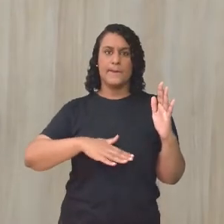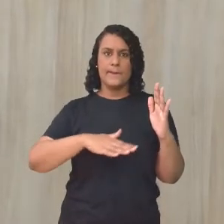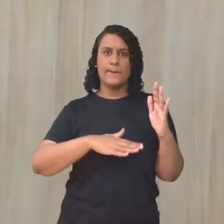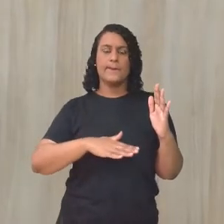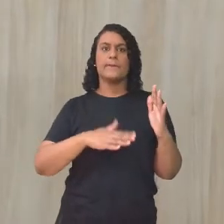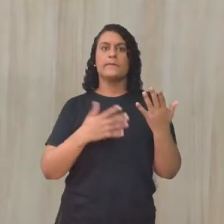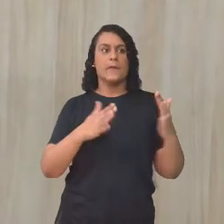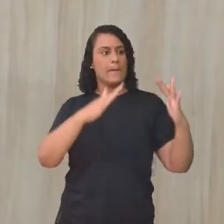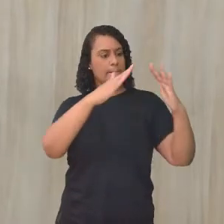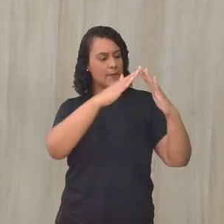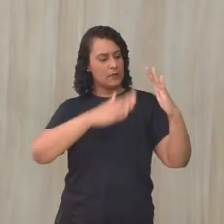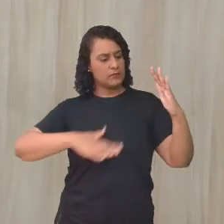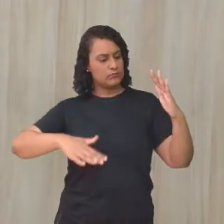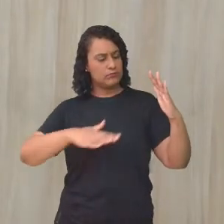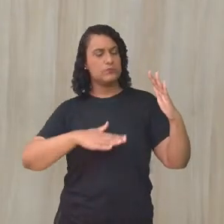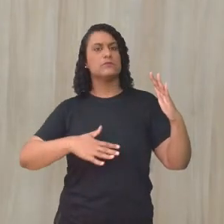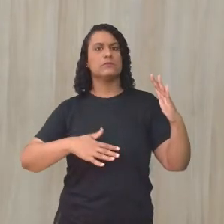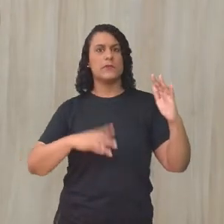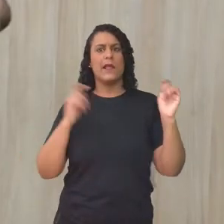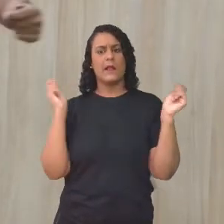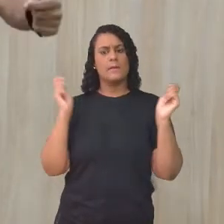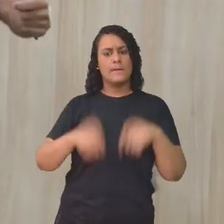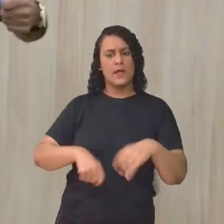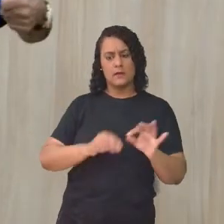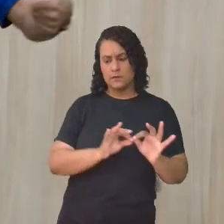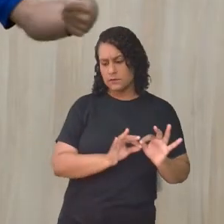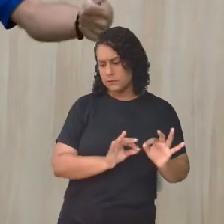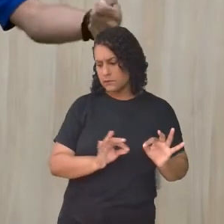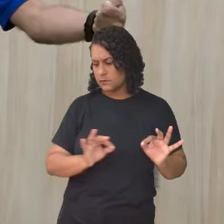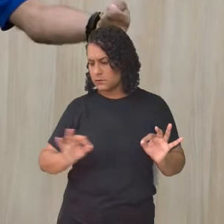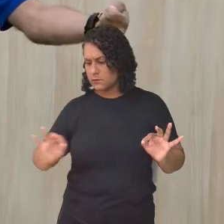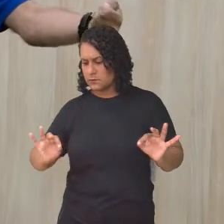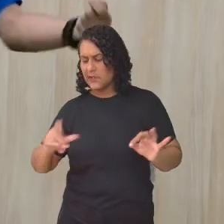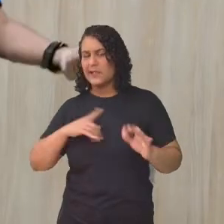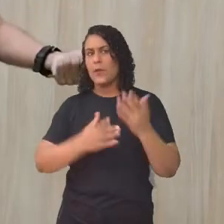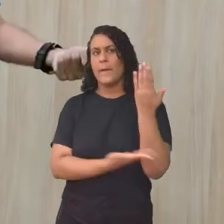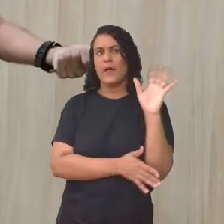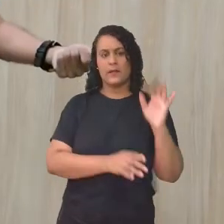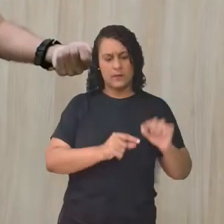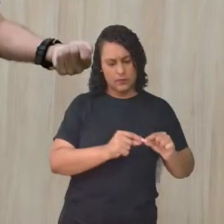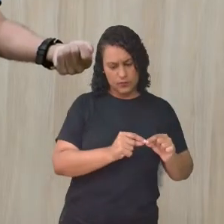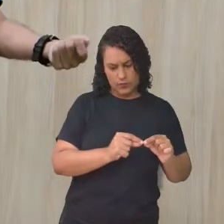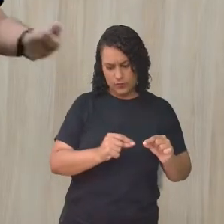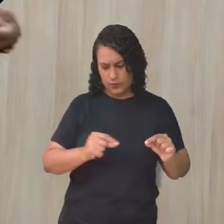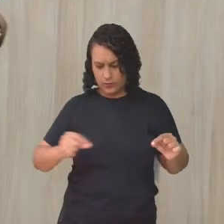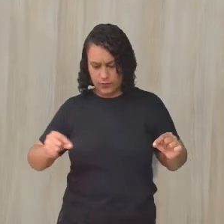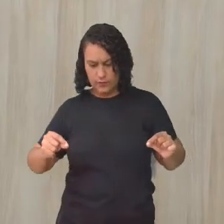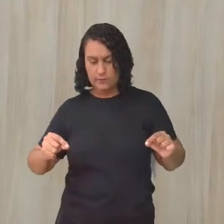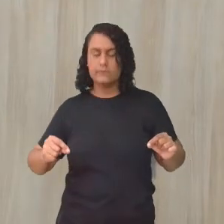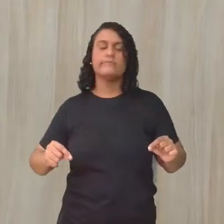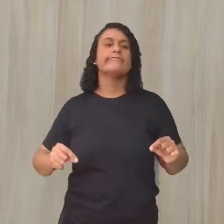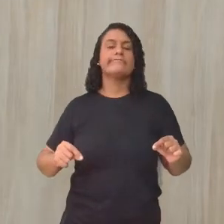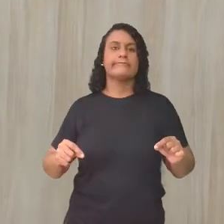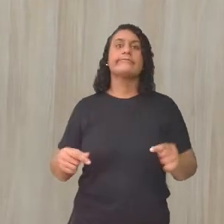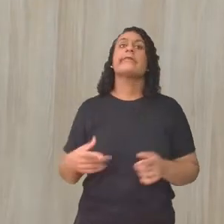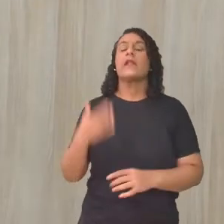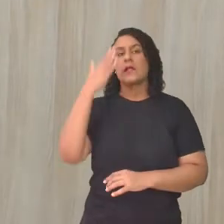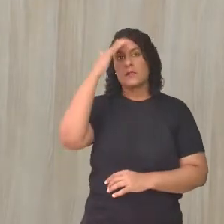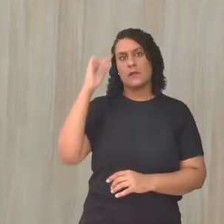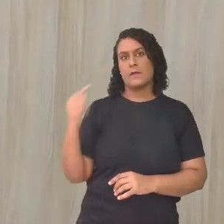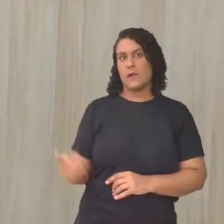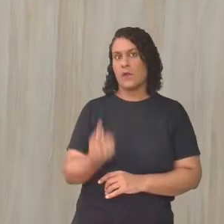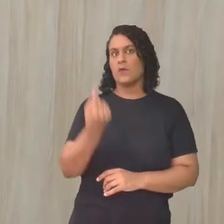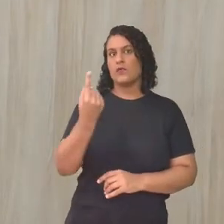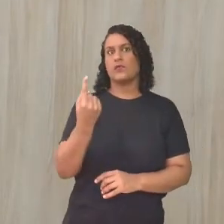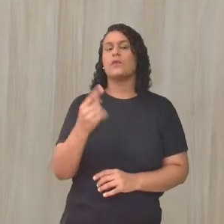da pirâmide, que ele sabe que conseguia medir através de umas madeiras que ele tinha, que ele não tinha medida específica, e ele sabia a altura dele,